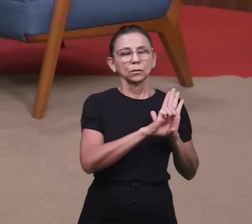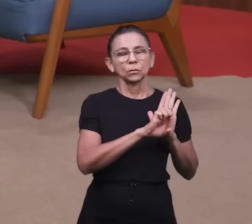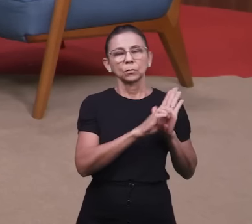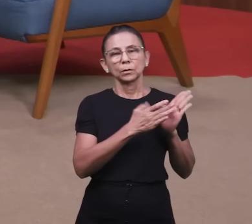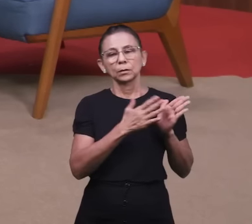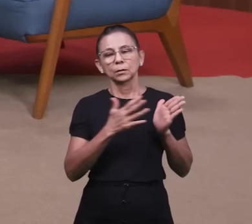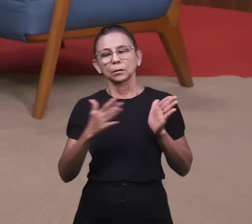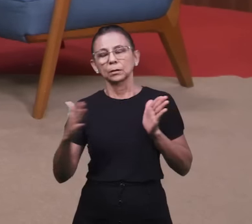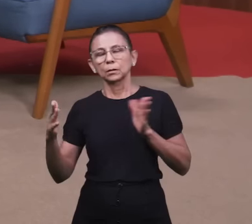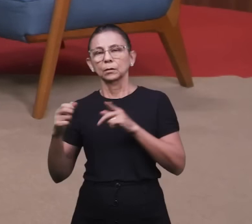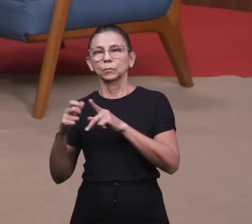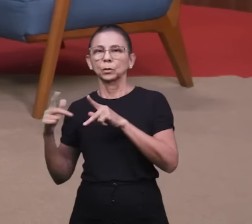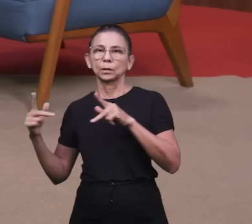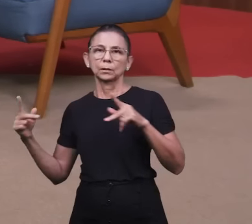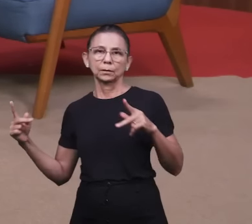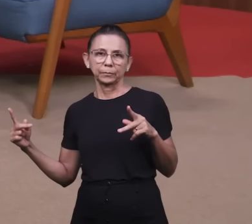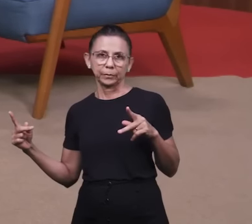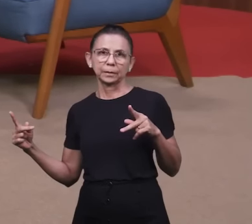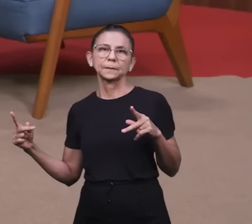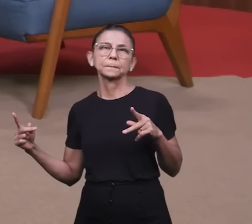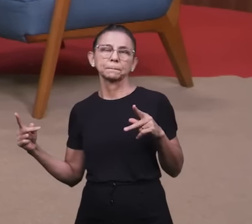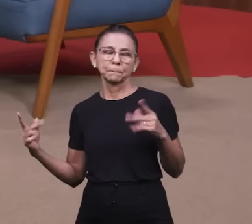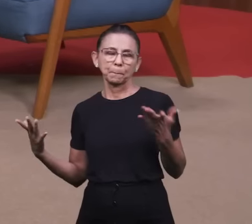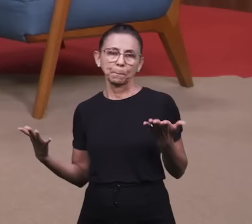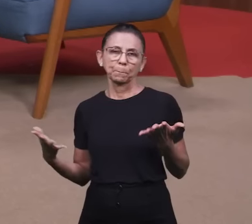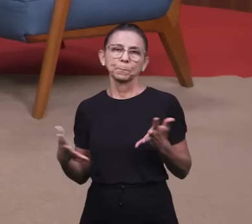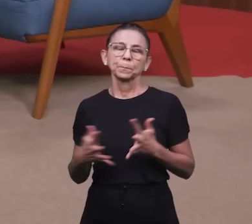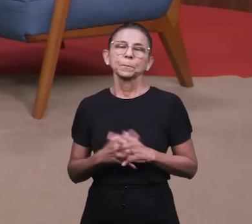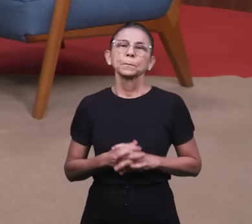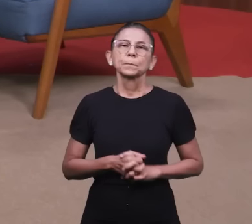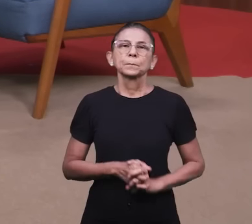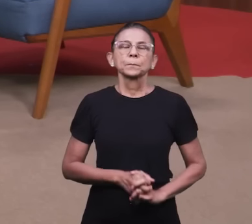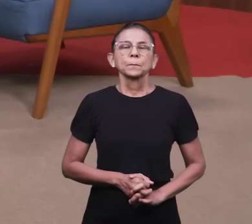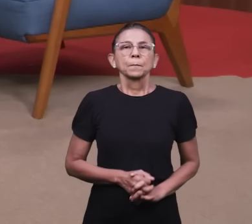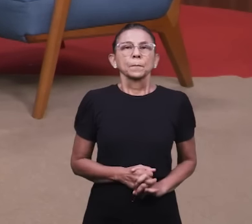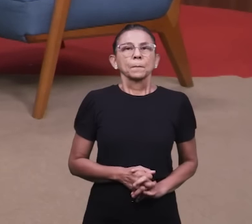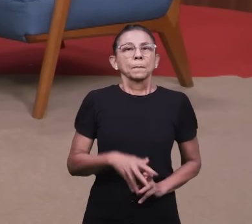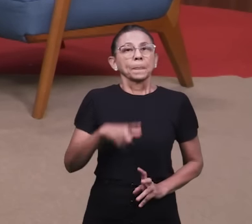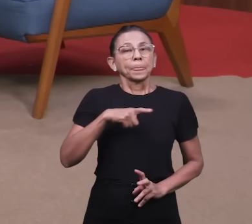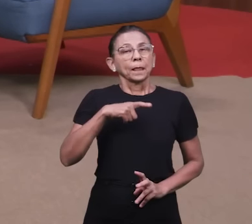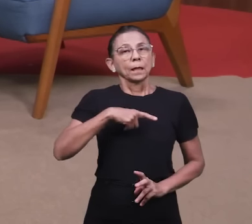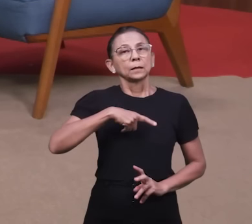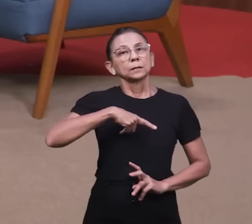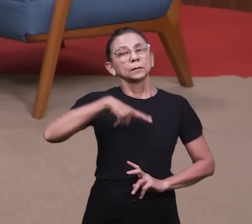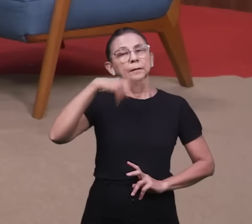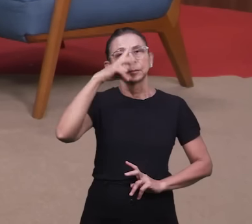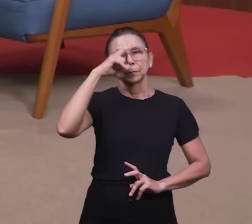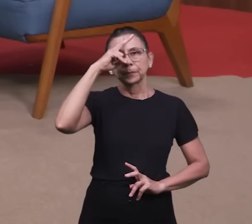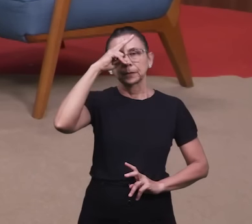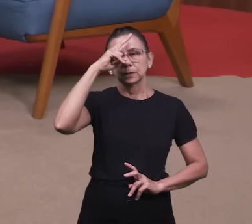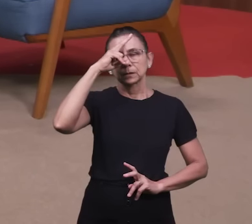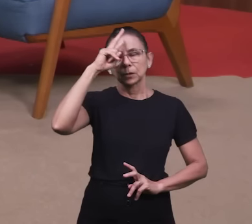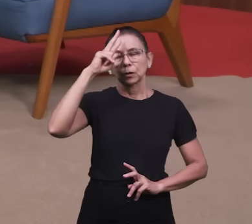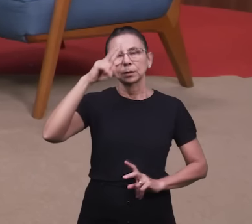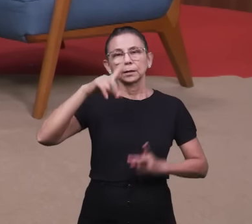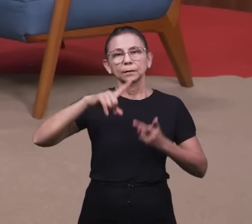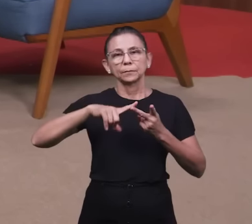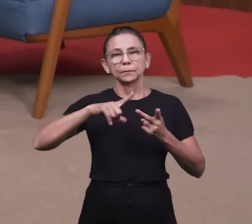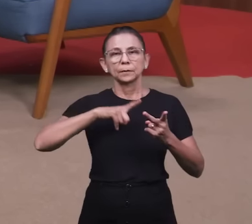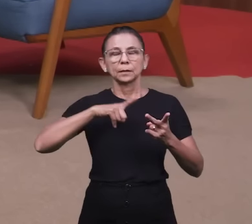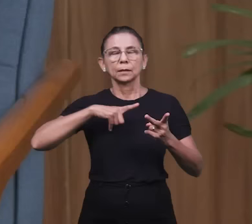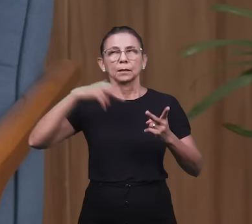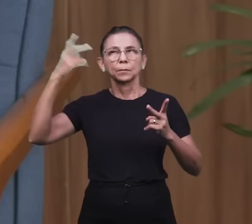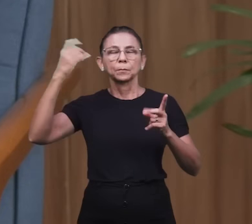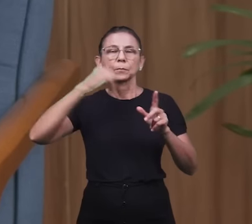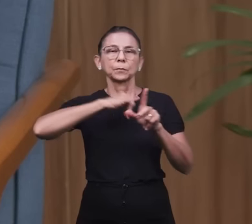na tanto sobre ponto de vista da sequência dos livros como sobre ponto de vista inclusive histórico né nós fazemos essa